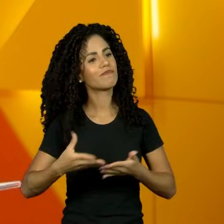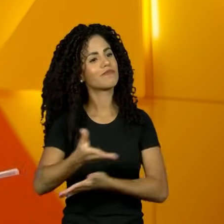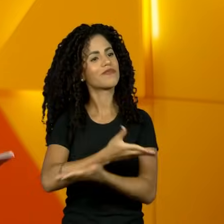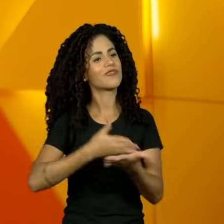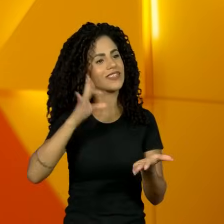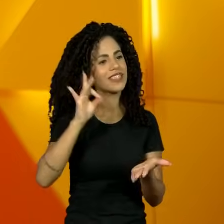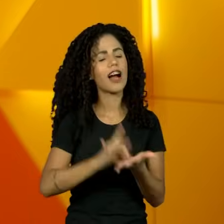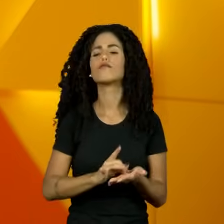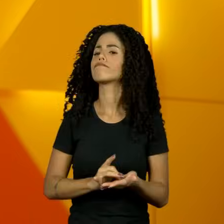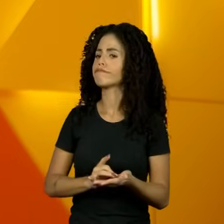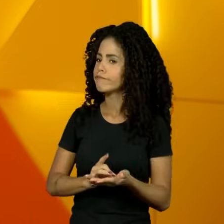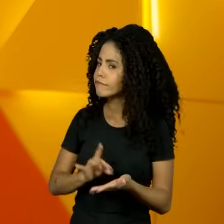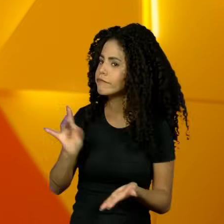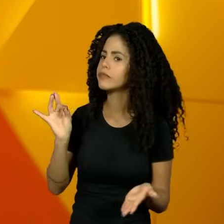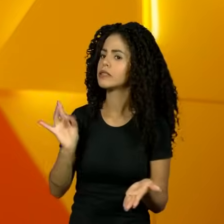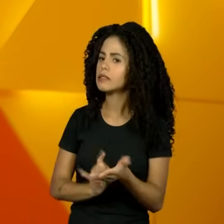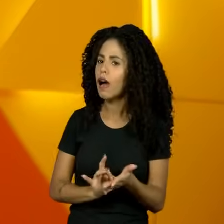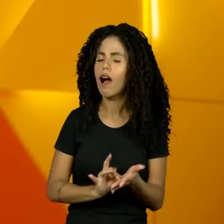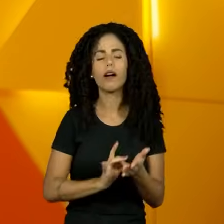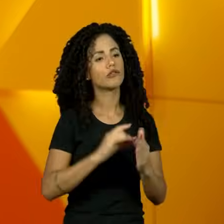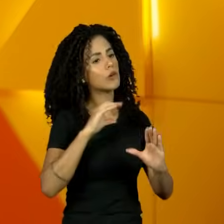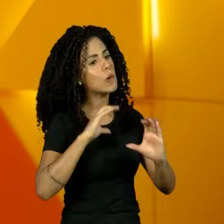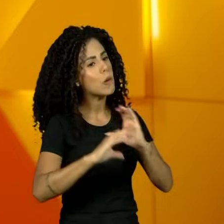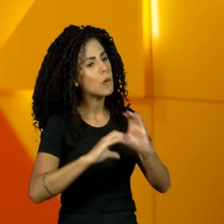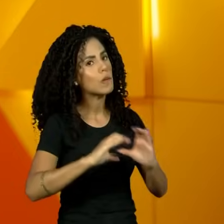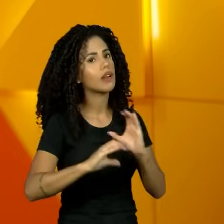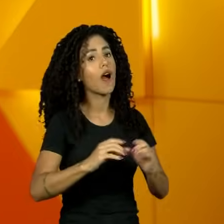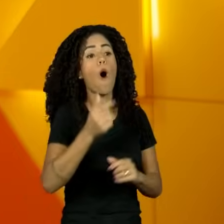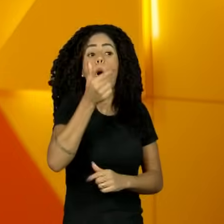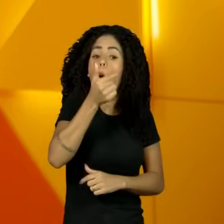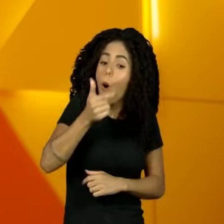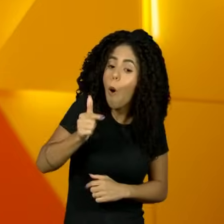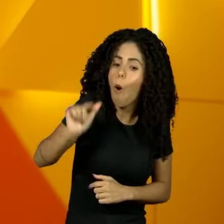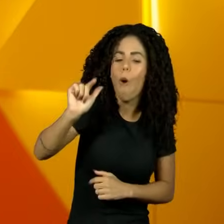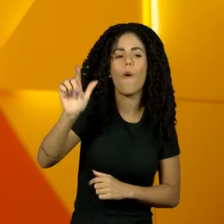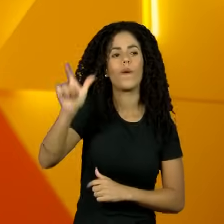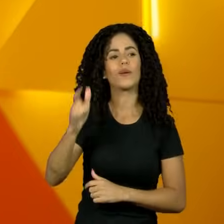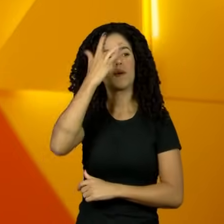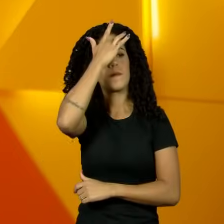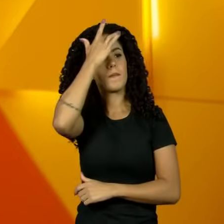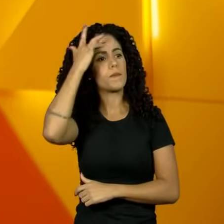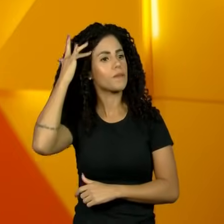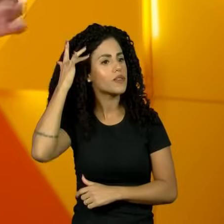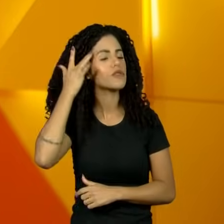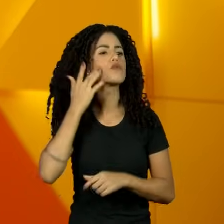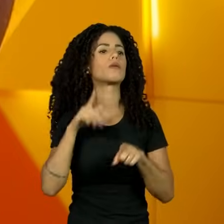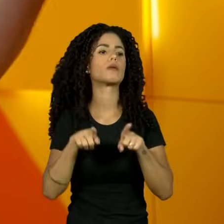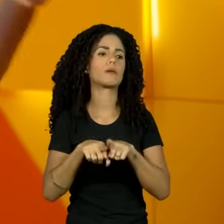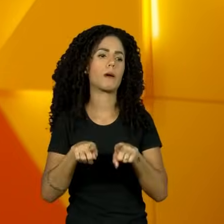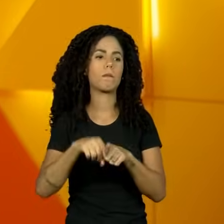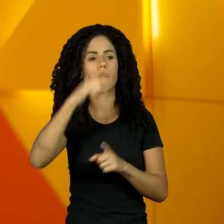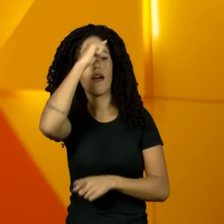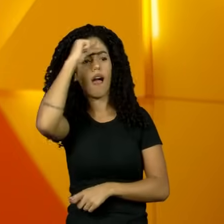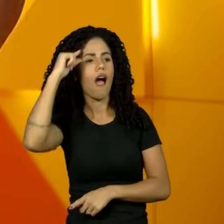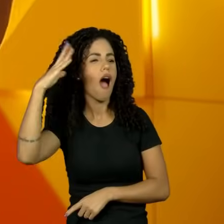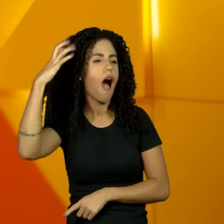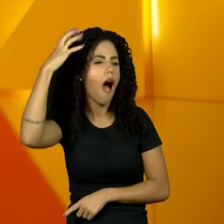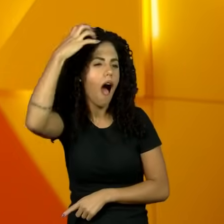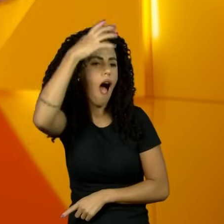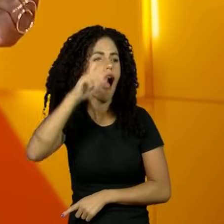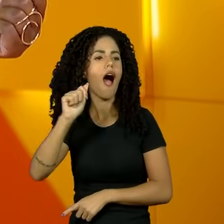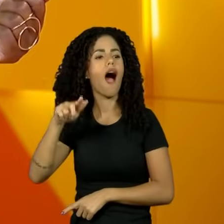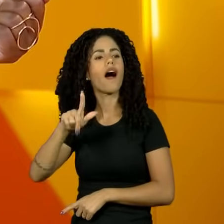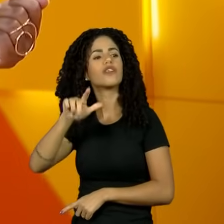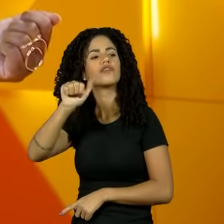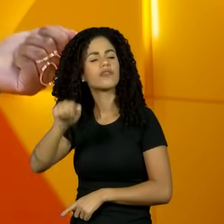da gente se comunicar. Outra grande intelectual assim como Lélia, como Angela Davis, como vi não,